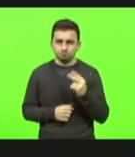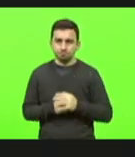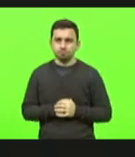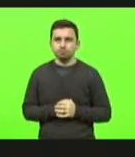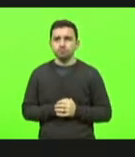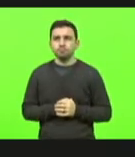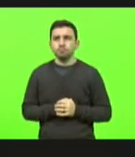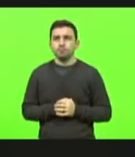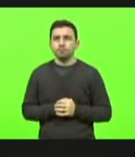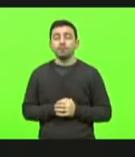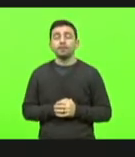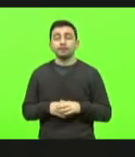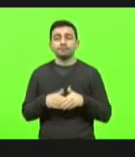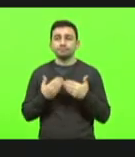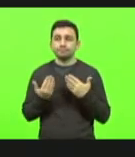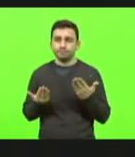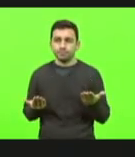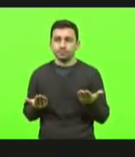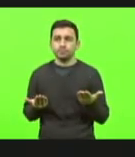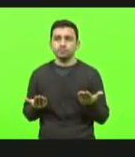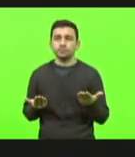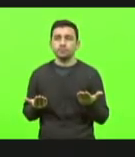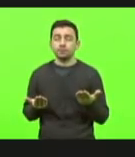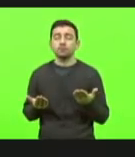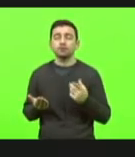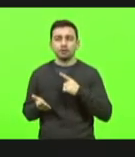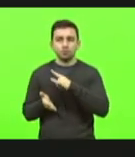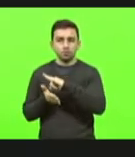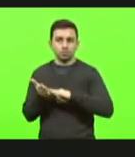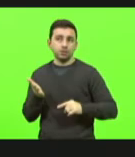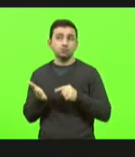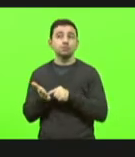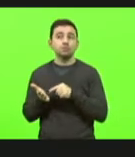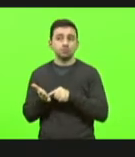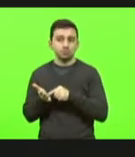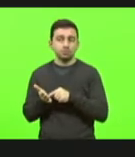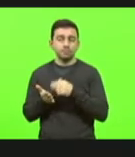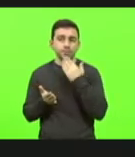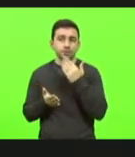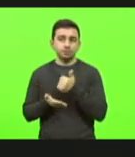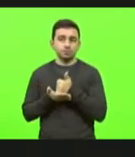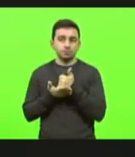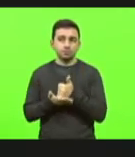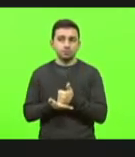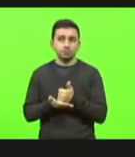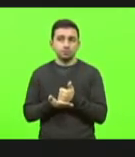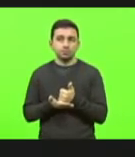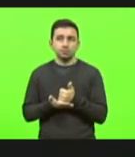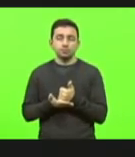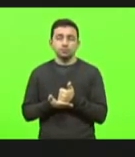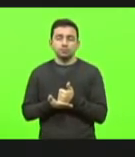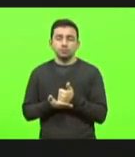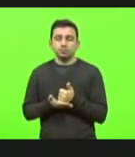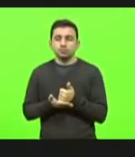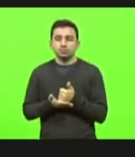Recebemos, portanto, um documento pedindo apoio, e eu levo